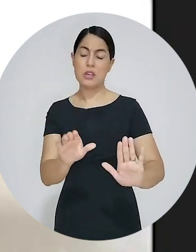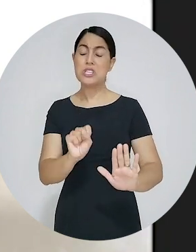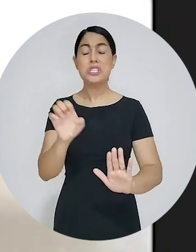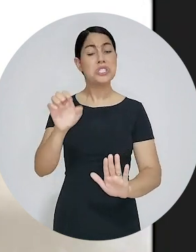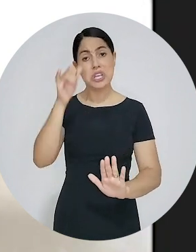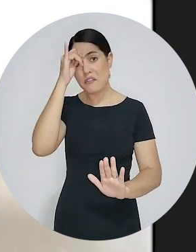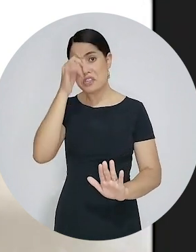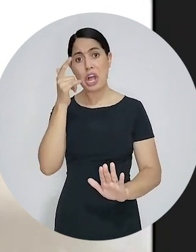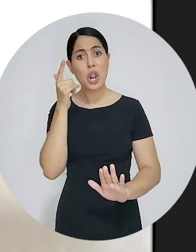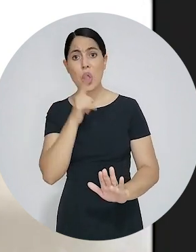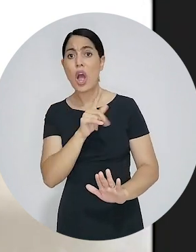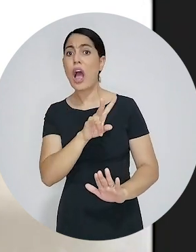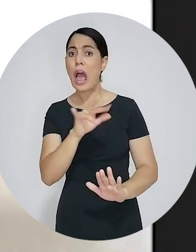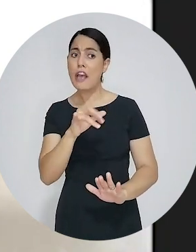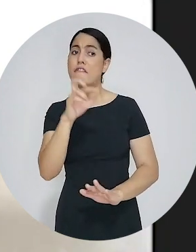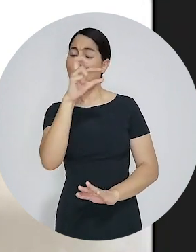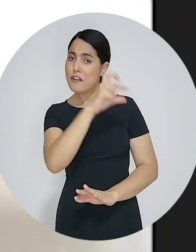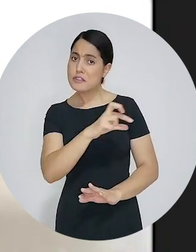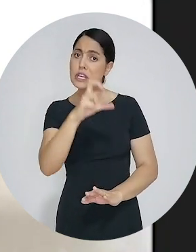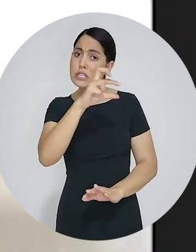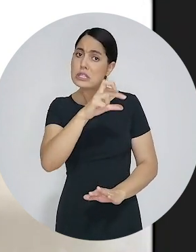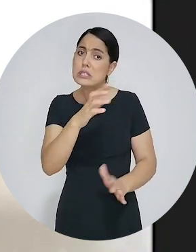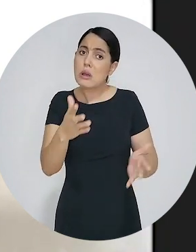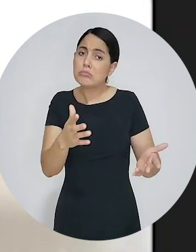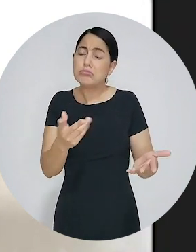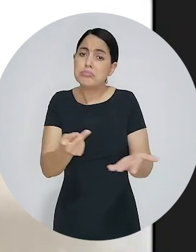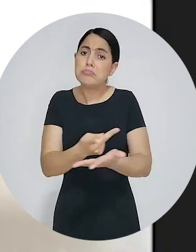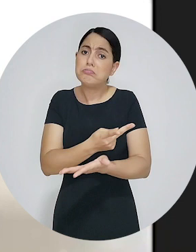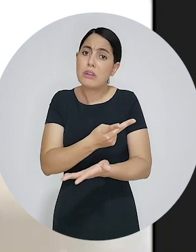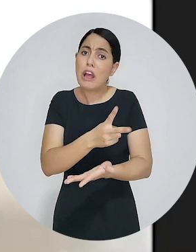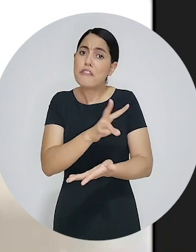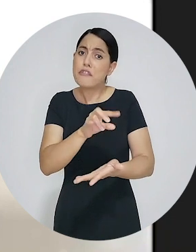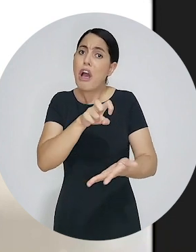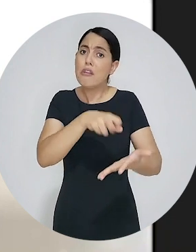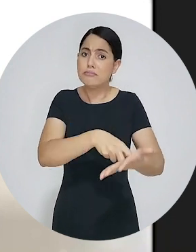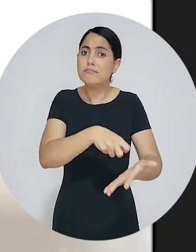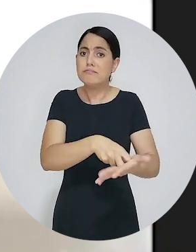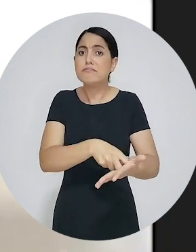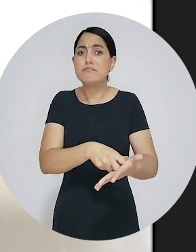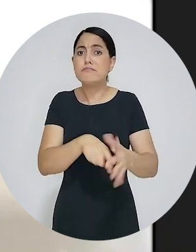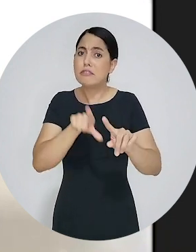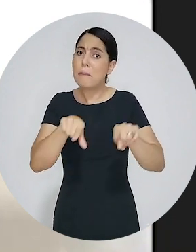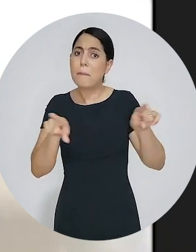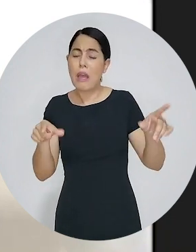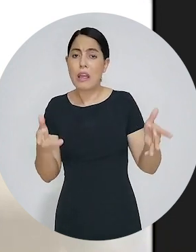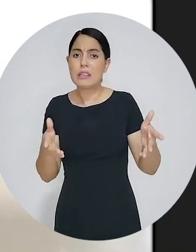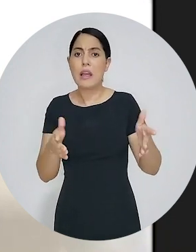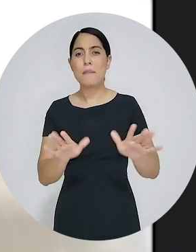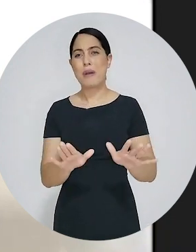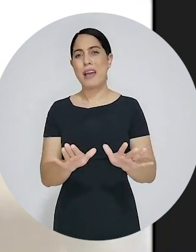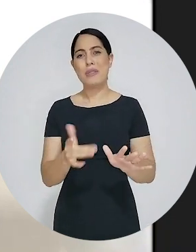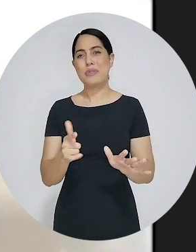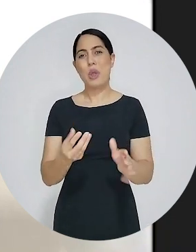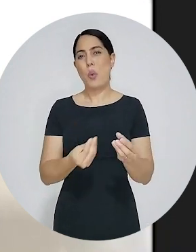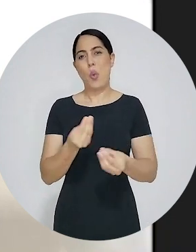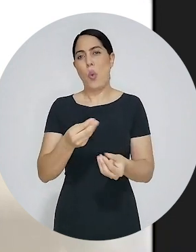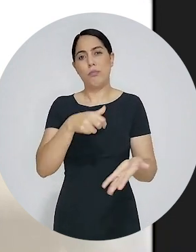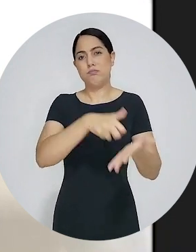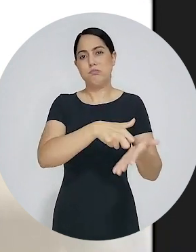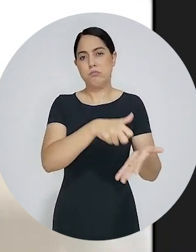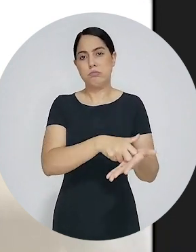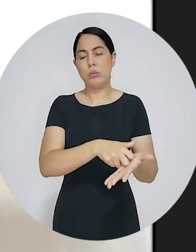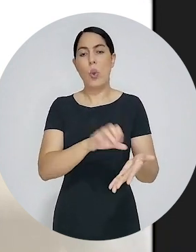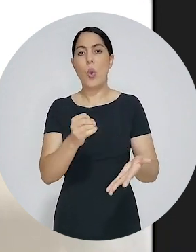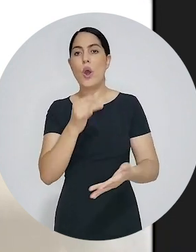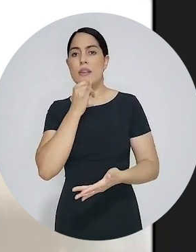reportado à fiscalização e, eventualmente, quando for o caso, aplicada a punição. Não há como não